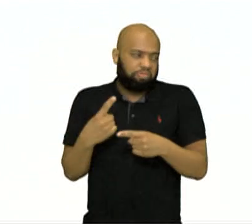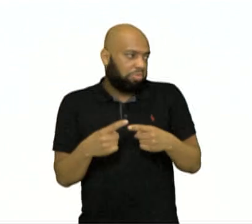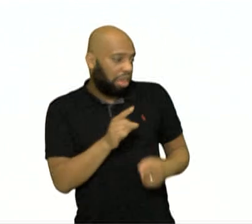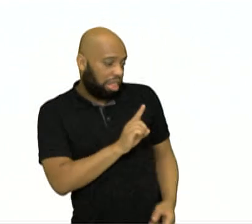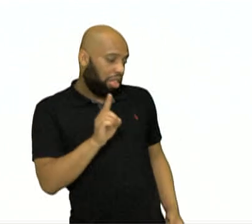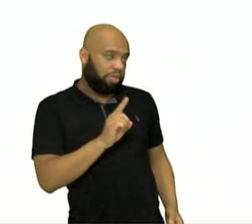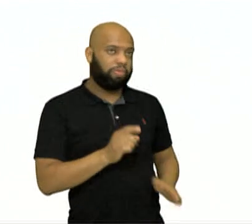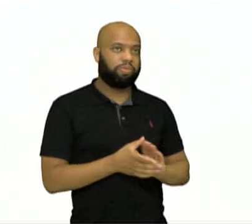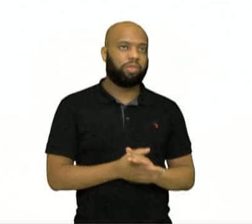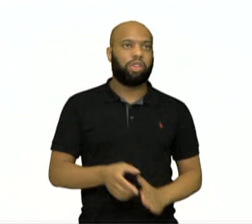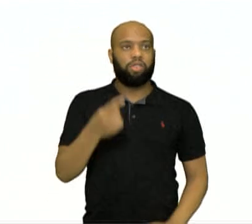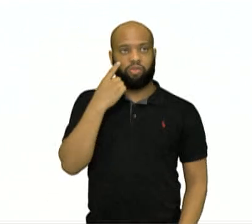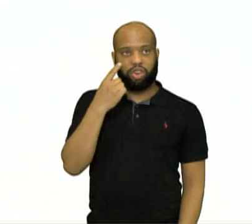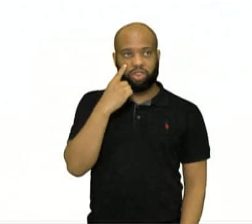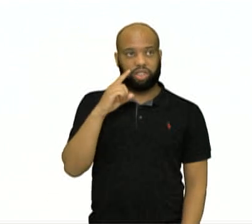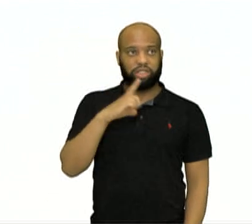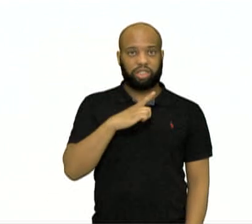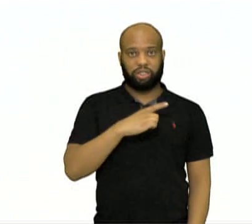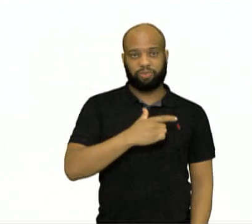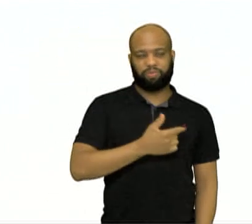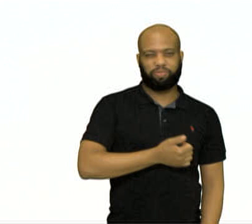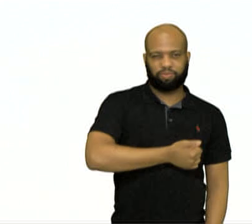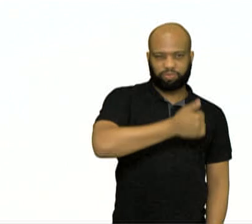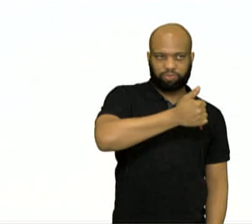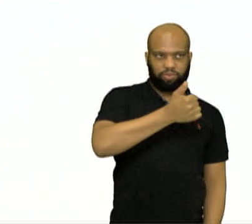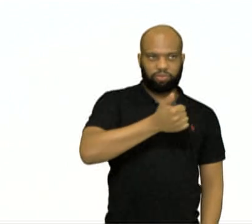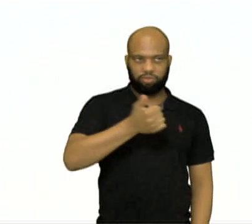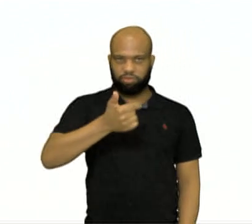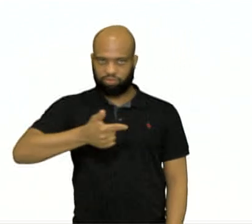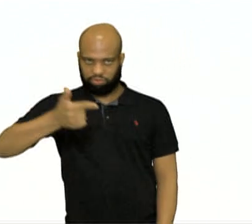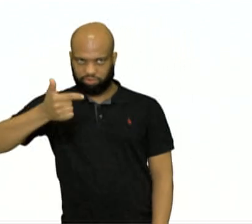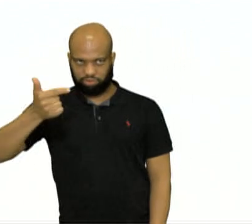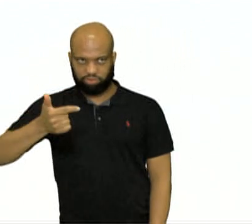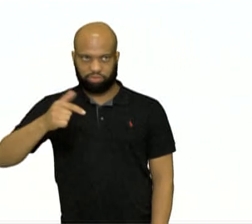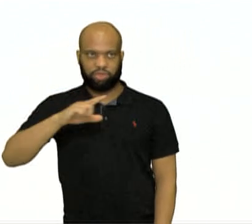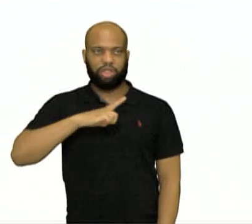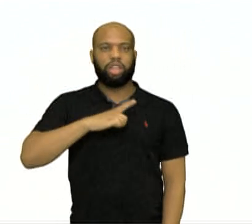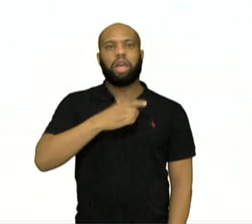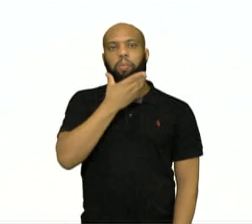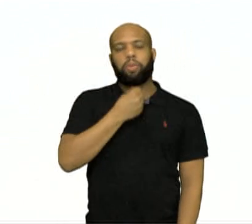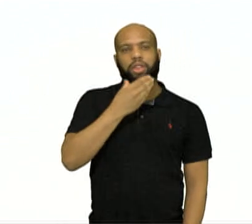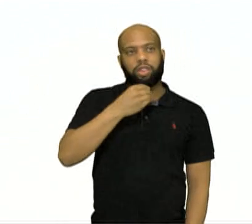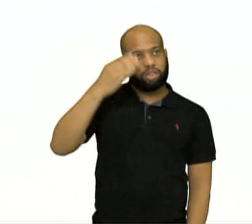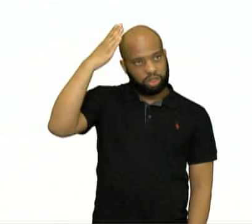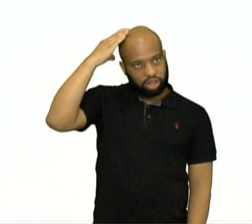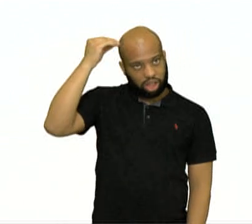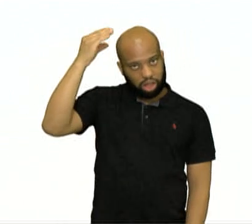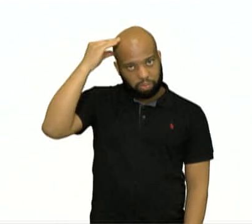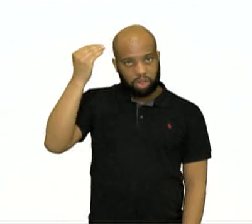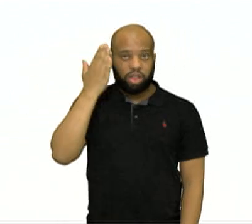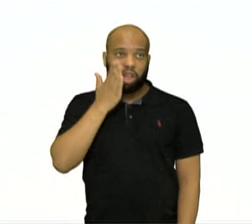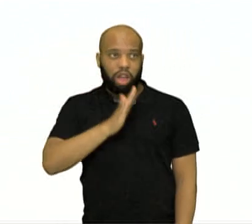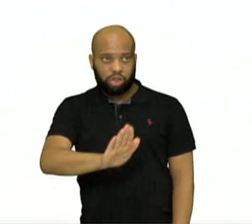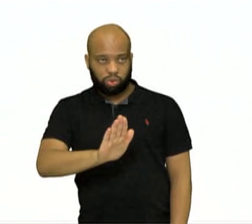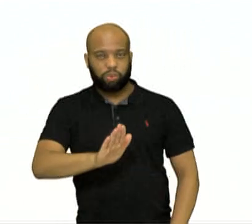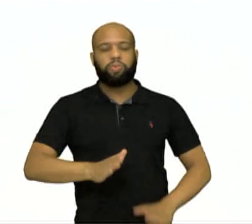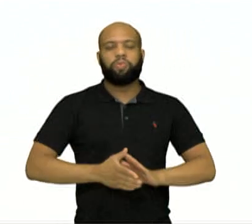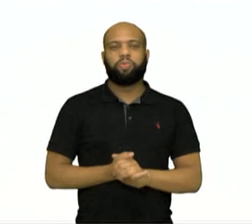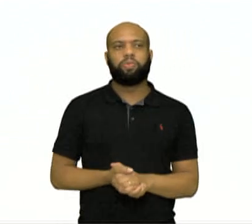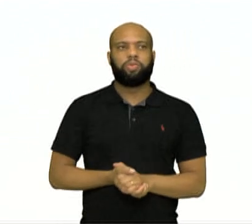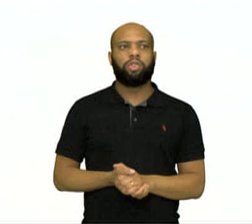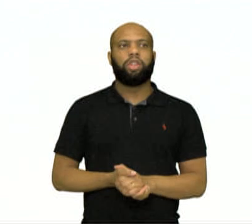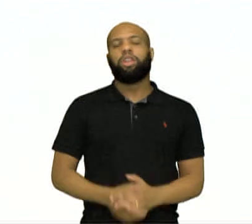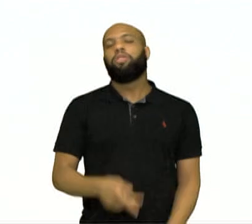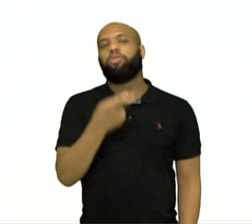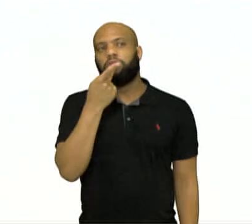Olha só, nos dois primeiros quadros aqui, o Armandinho, né, que é o menininho do cabelo azul,